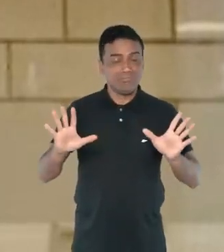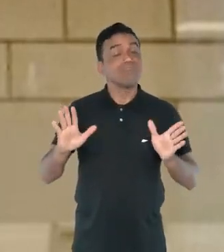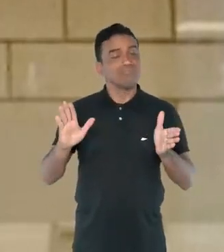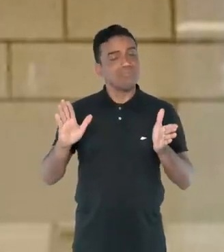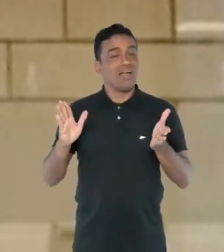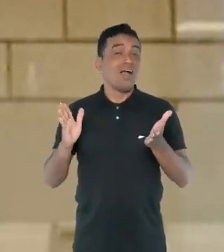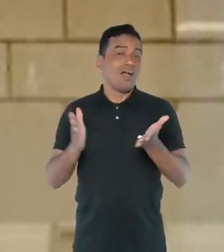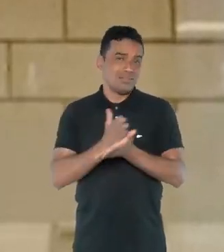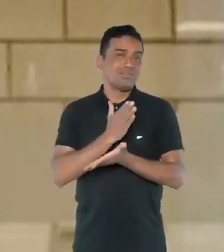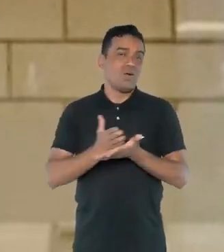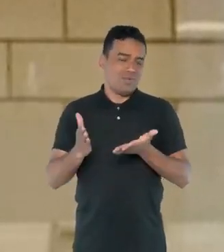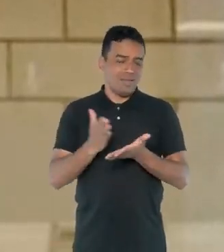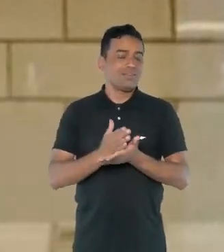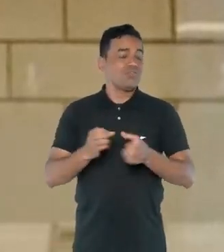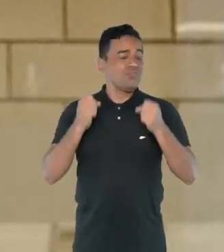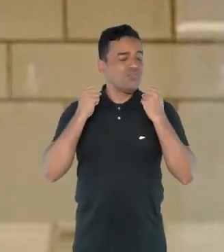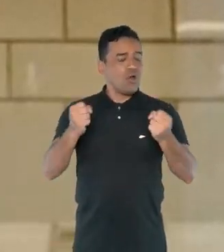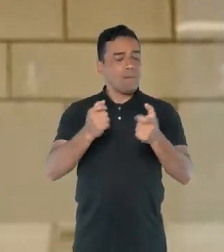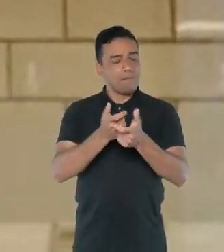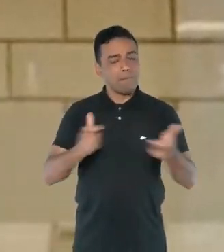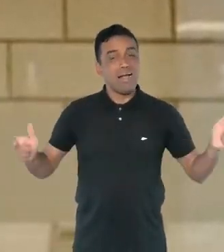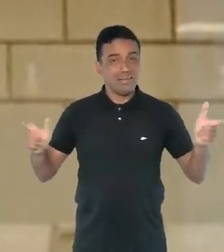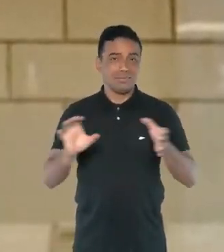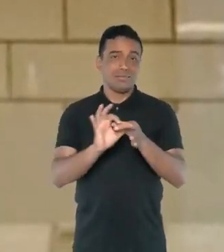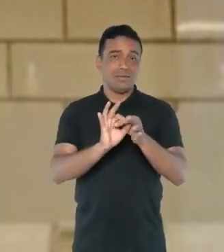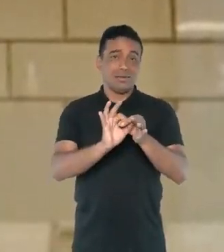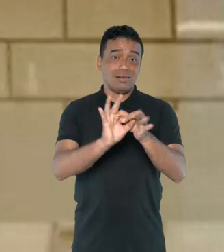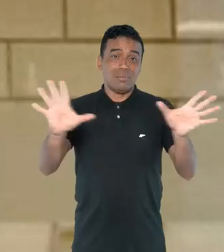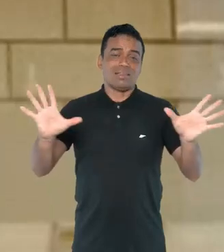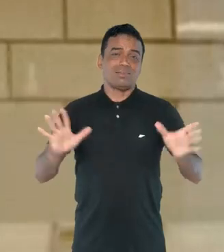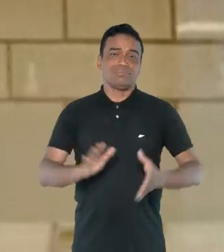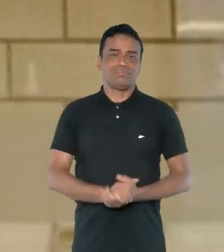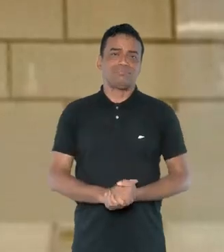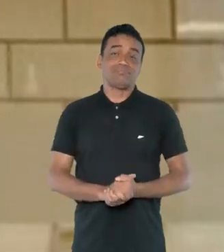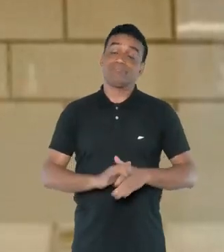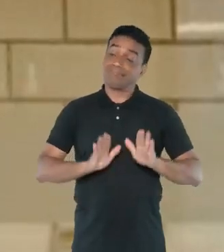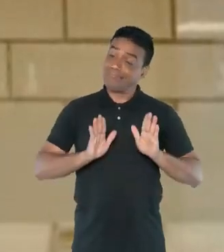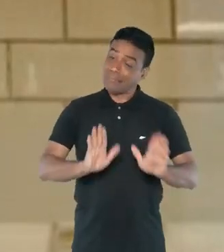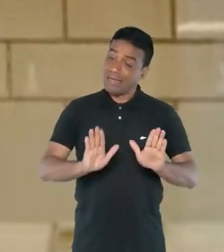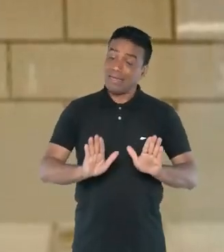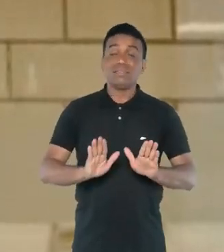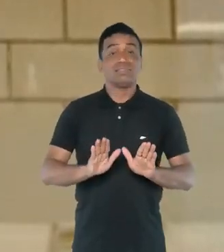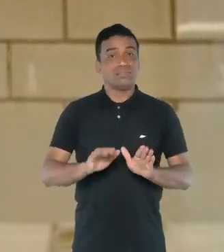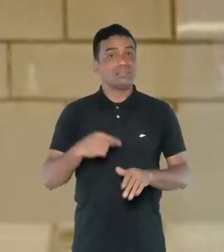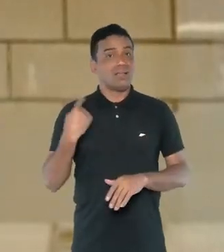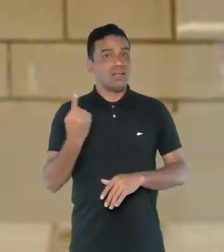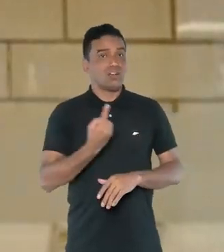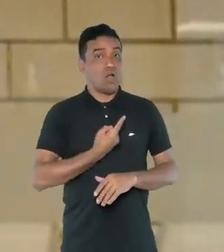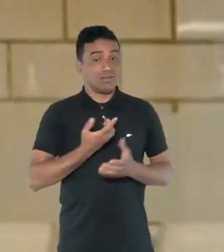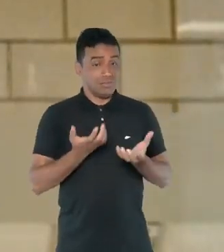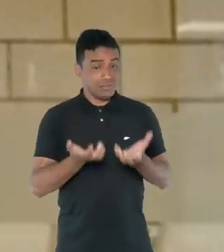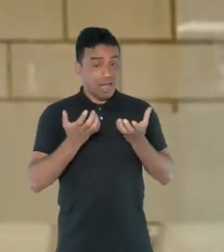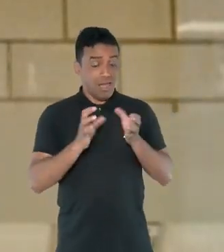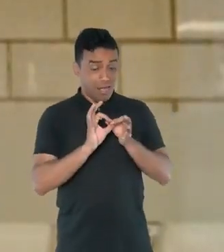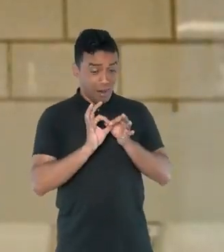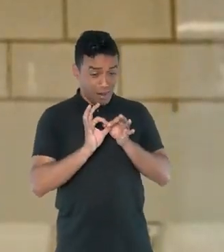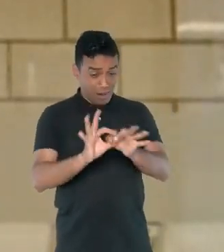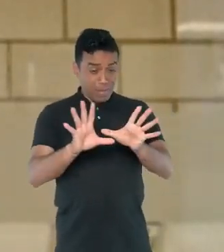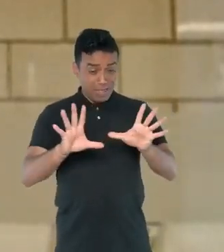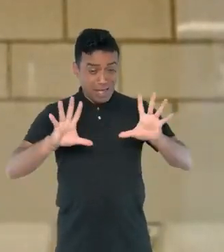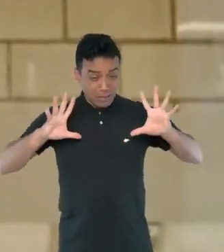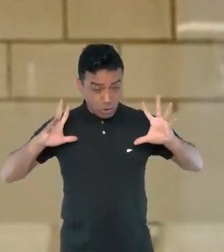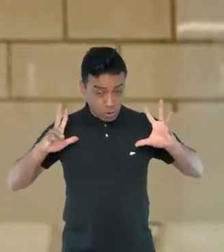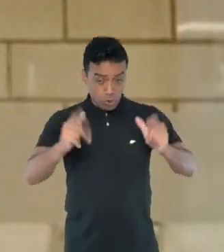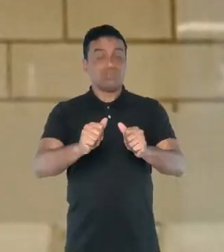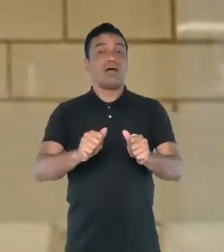seja uma das paixões mais fortes que a gente tem. No entanto, quando a gente quer liberdade total na